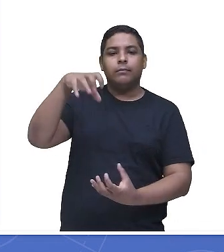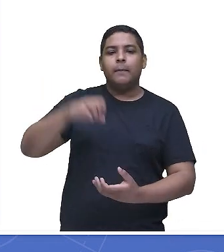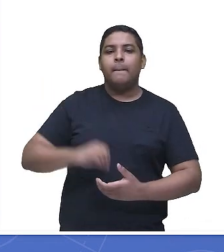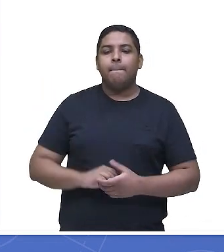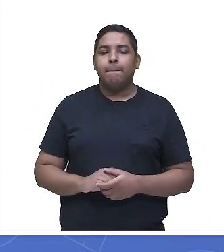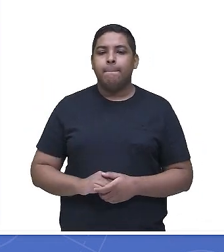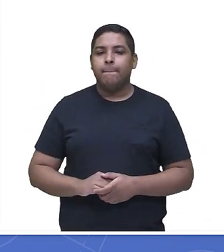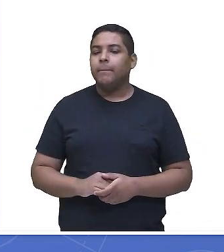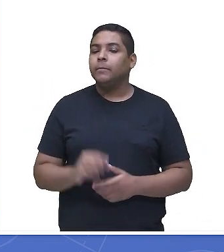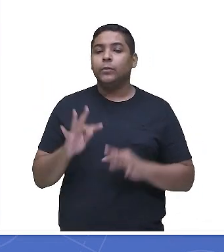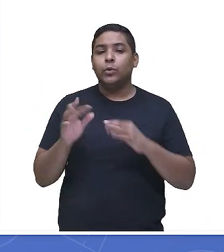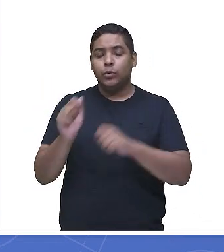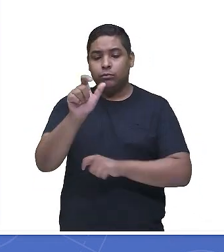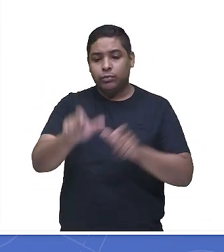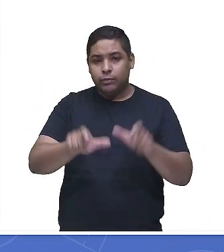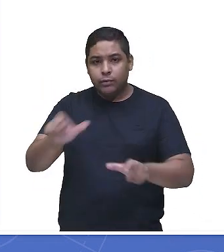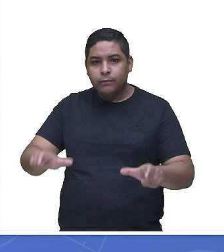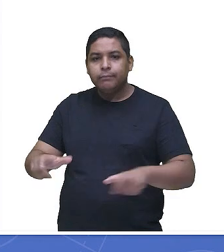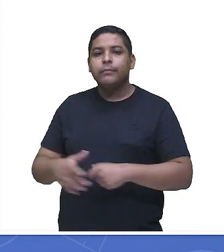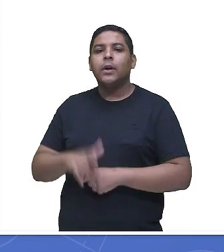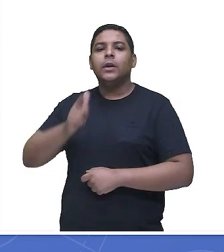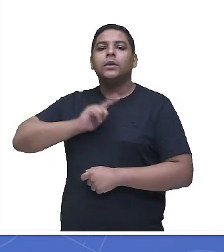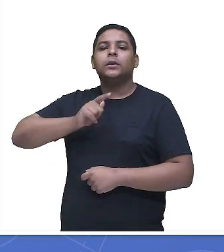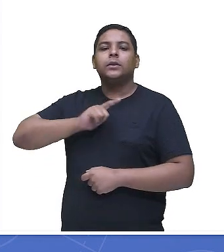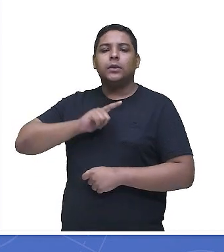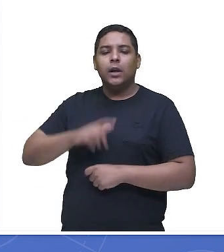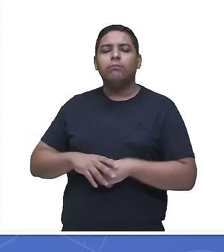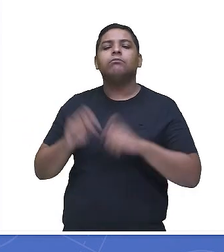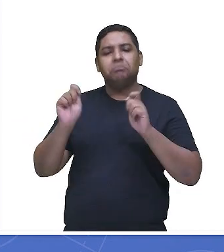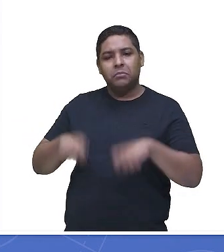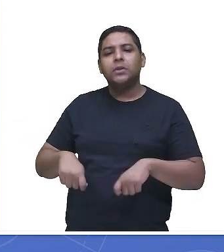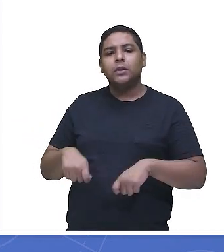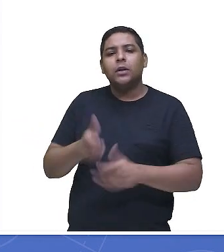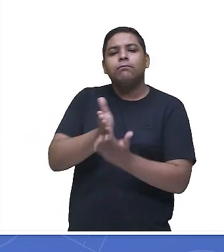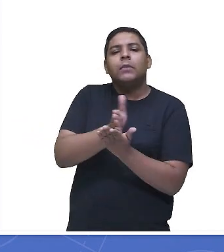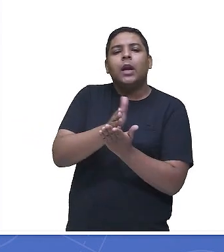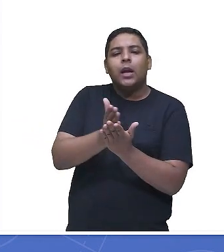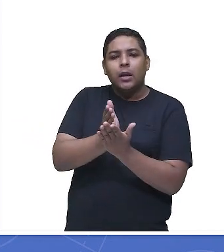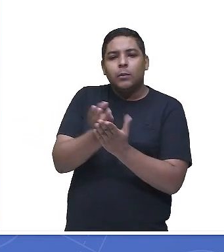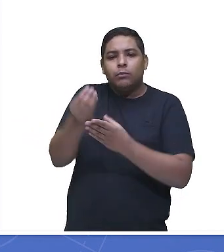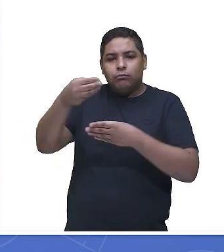têm a capacidade de manter o seu equilíbrio interno. Como assim, professora? Por exemplo,